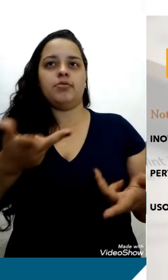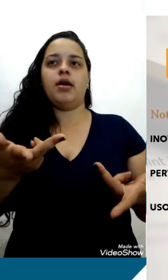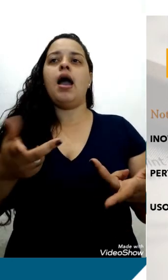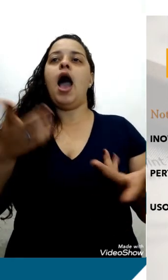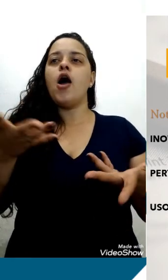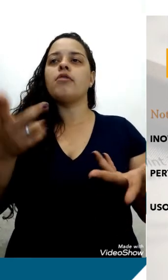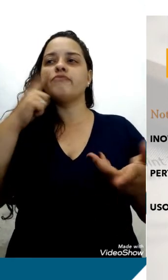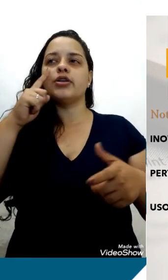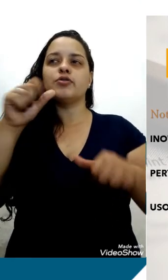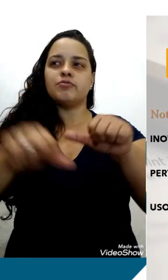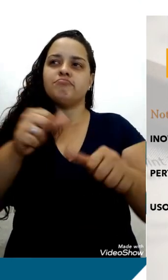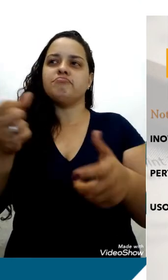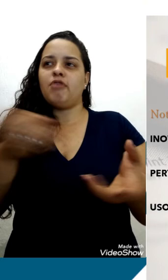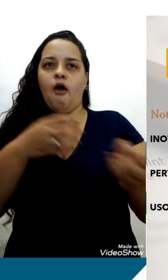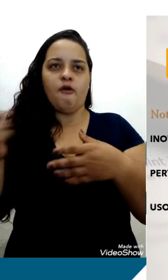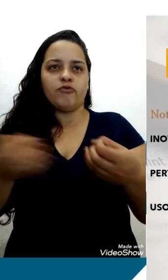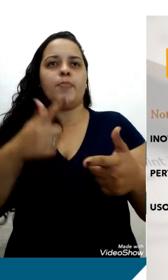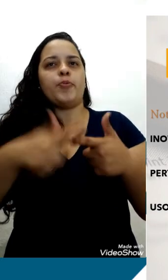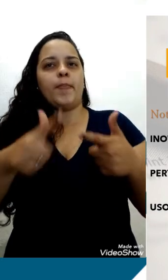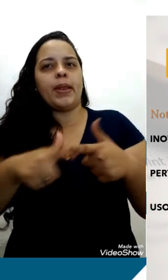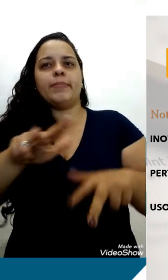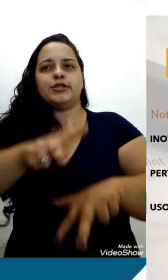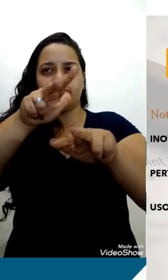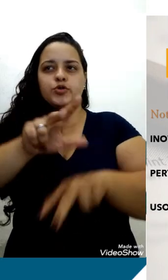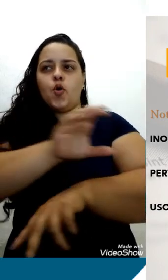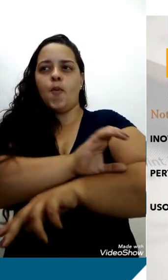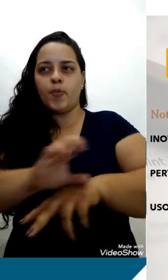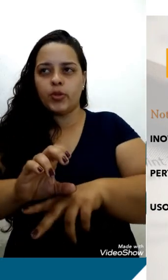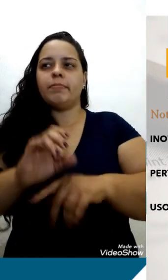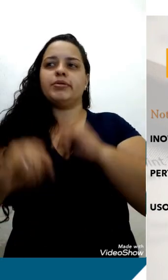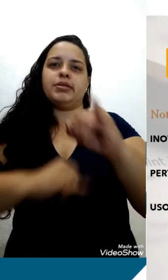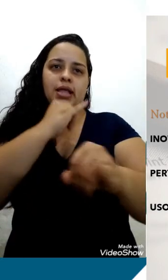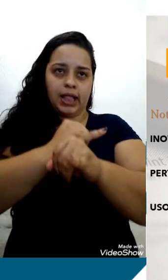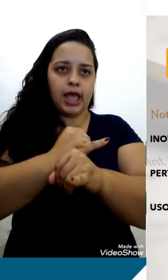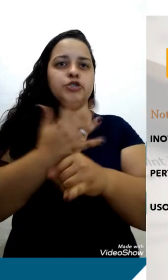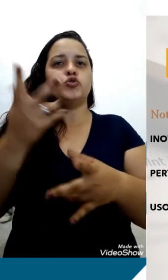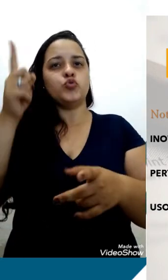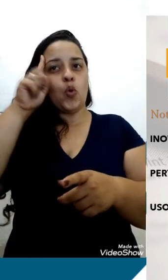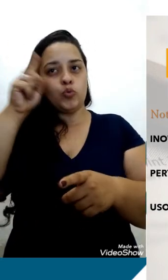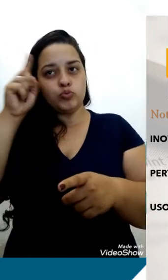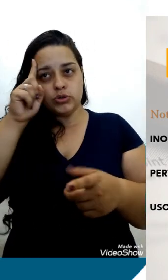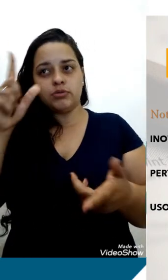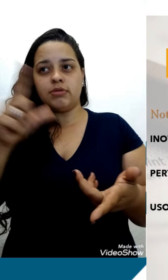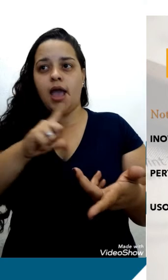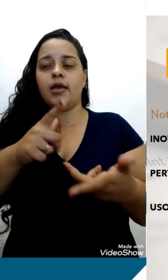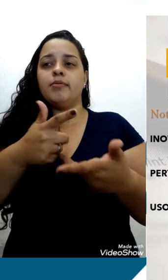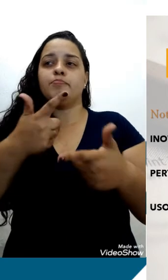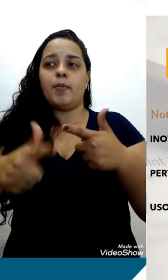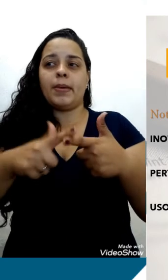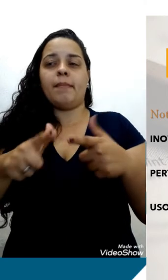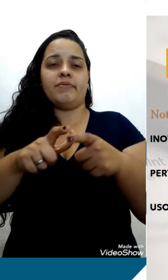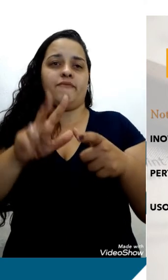presente no dia a dia e tem tendência a aumentar na mesma medida em que os avanços tecnológicos ocorrem. Num primeiro momento, esse